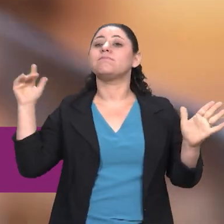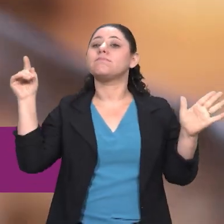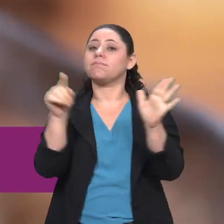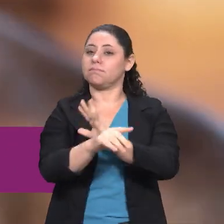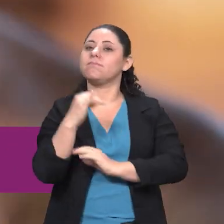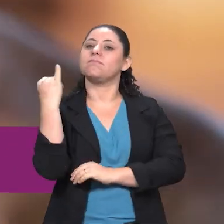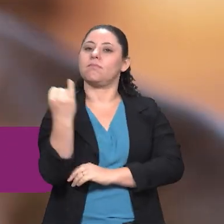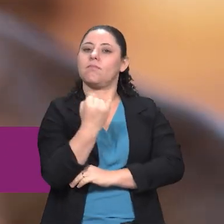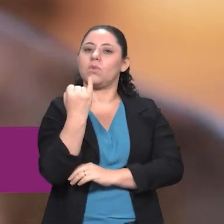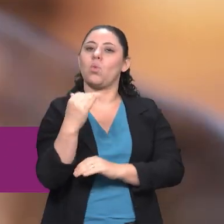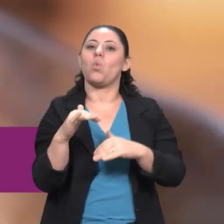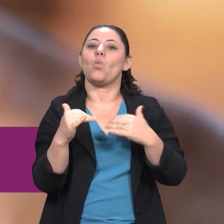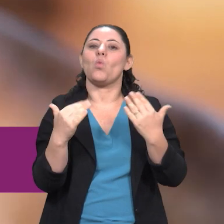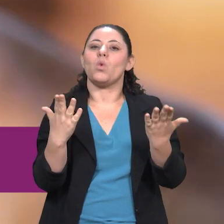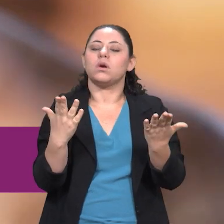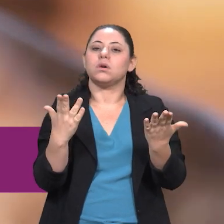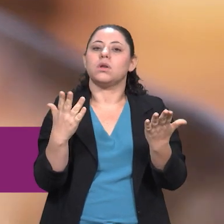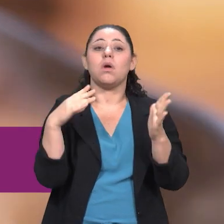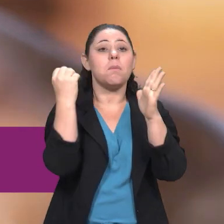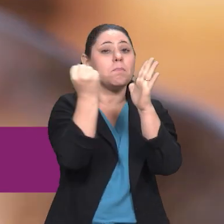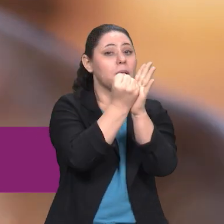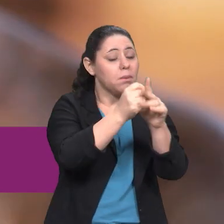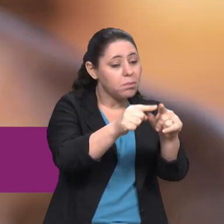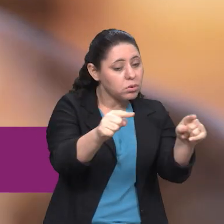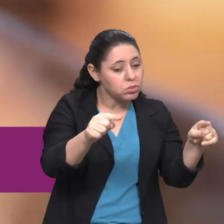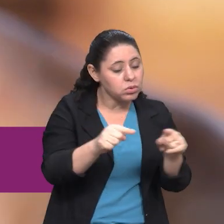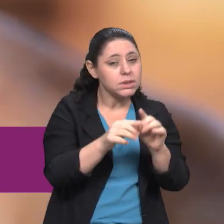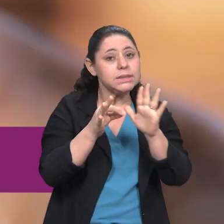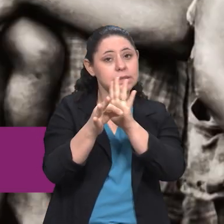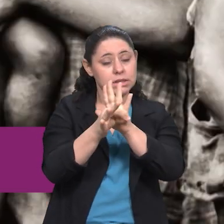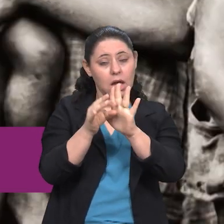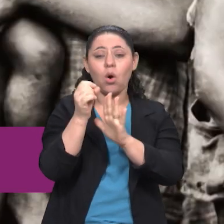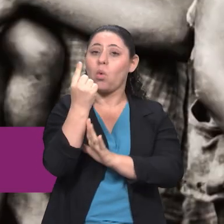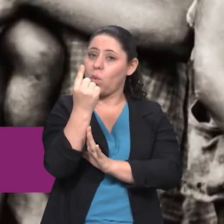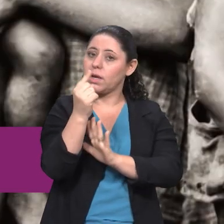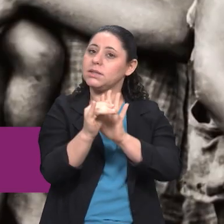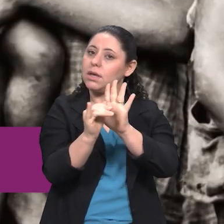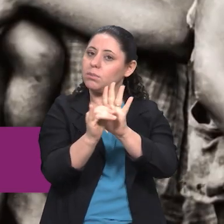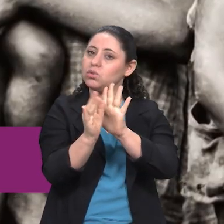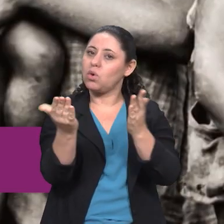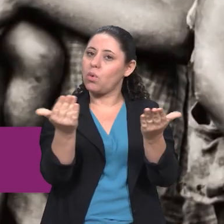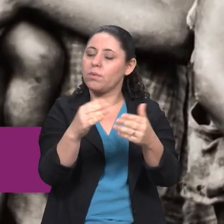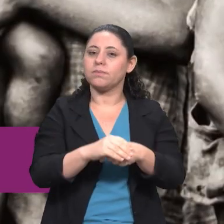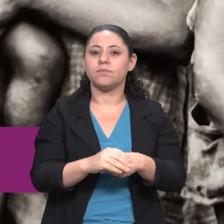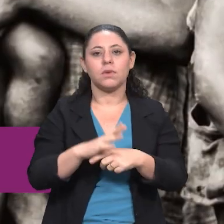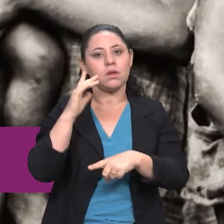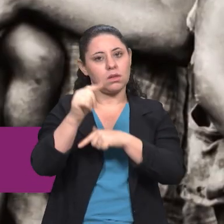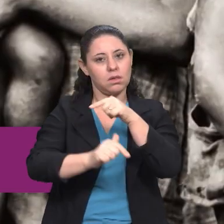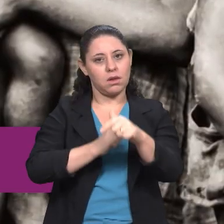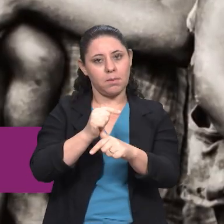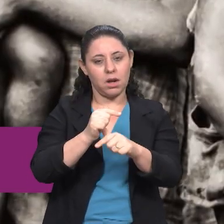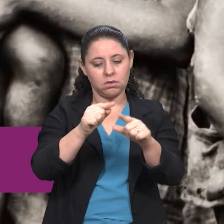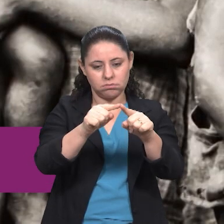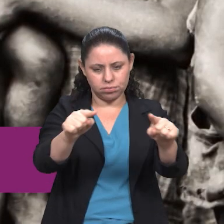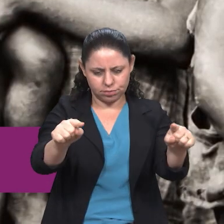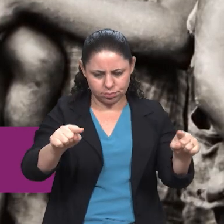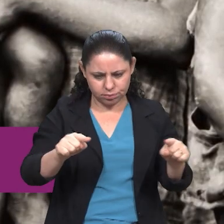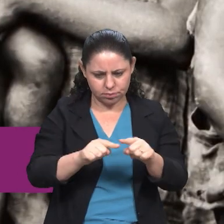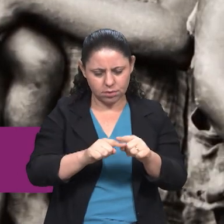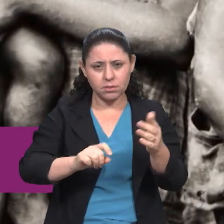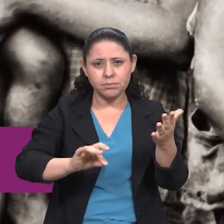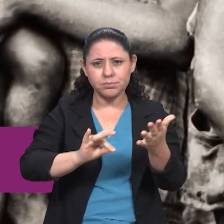se trata da questão de demarcação. Só para te citar um exemplo, nós estamos agora trabalhando em um caso de demarcação de uma área no estado do Mato